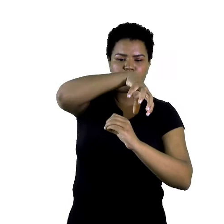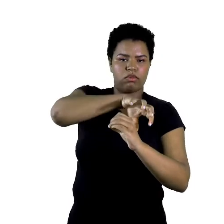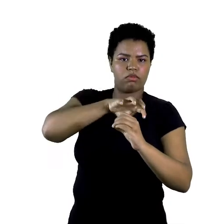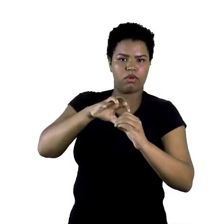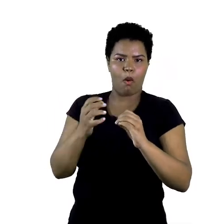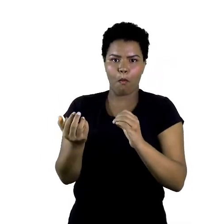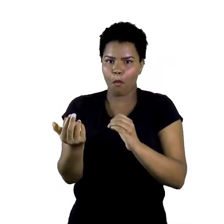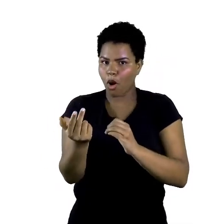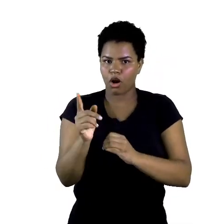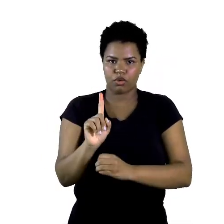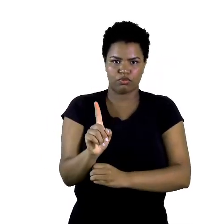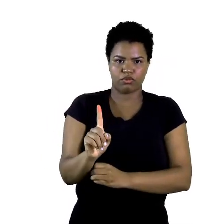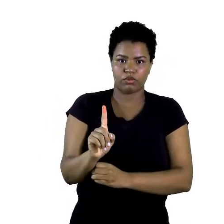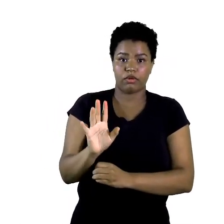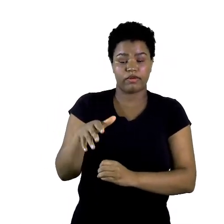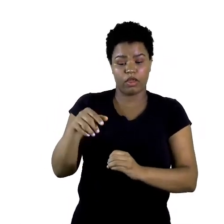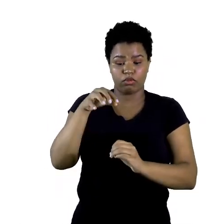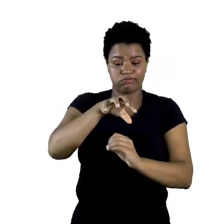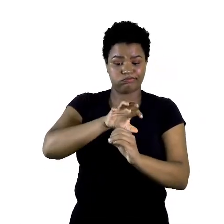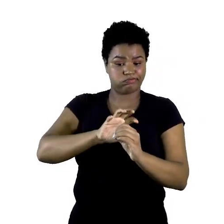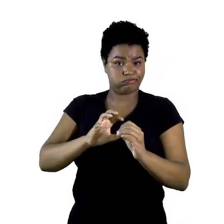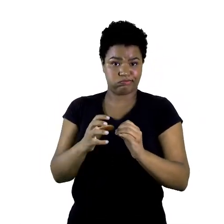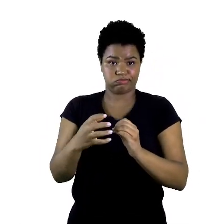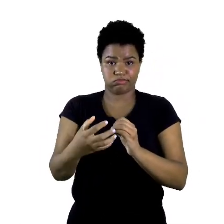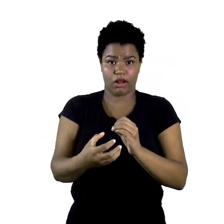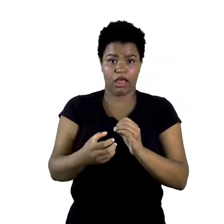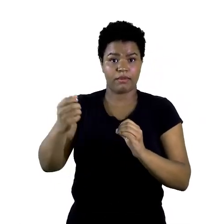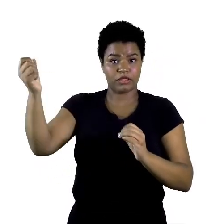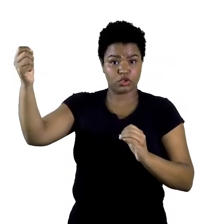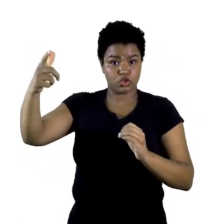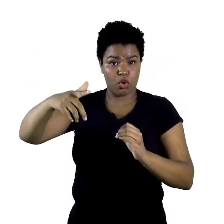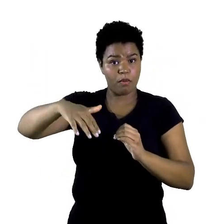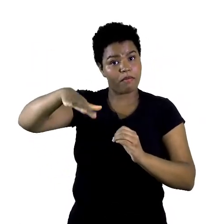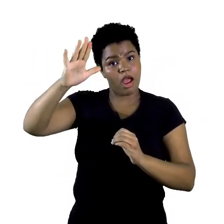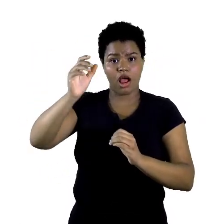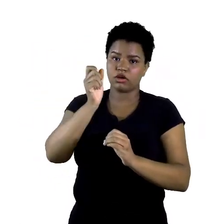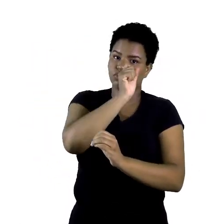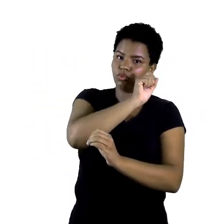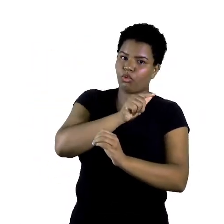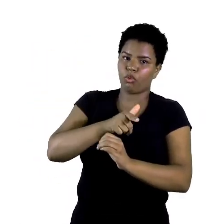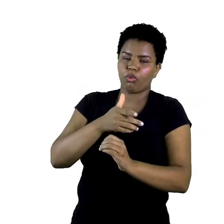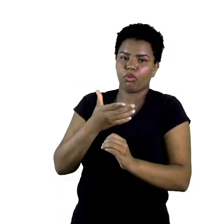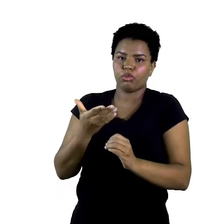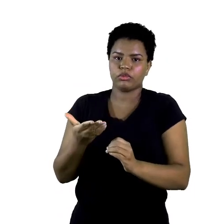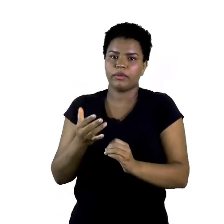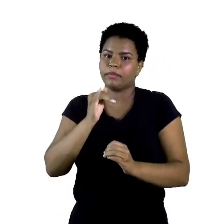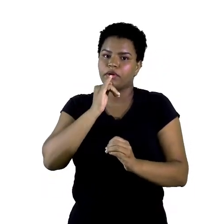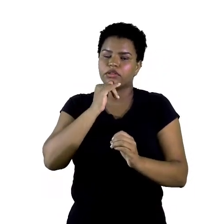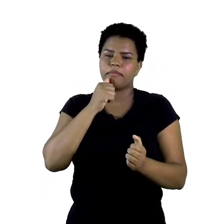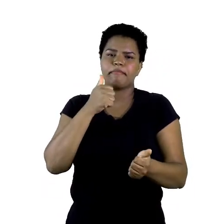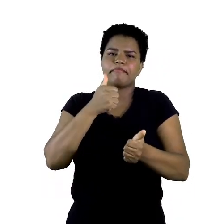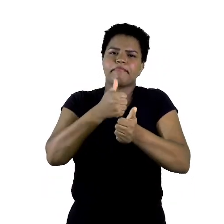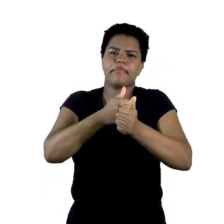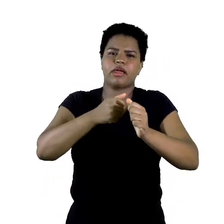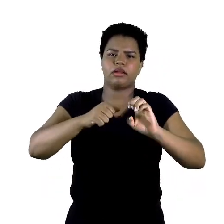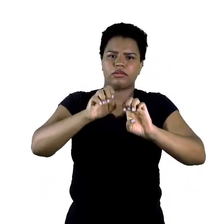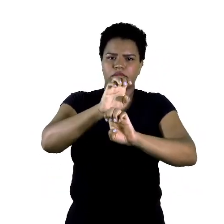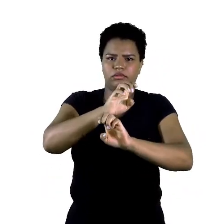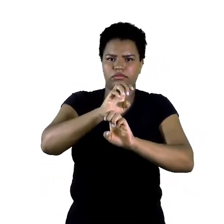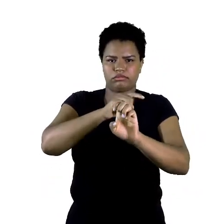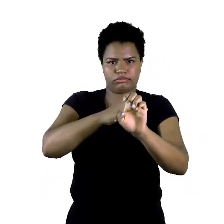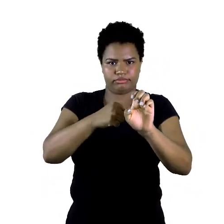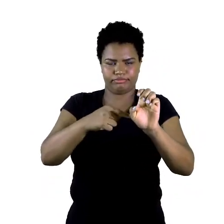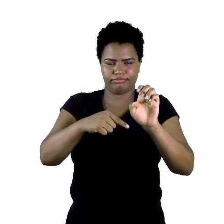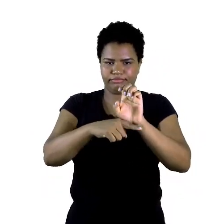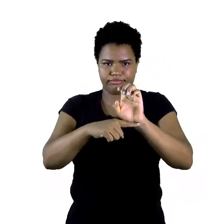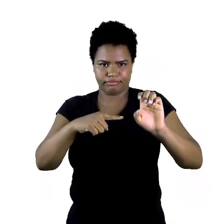forma, algumas áreas recebem mais luz solar, que são as áreas próximas à linha do Equador, e outras menos, que no caso são os